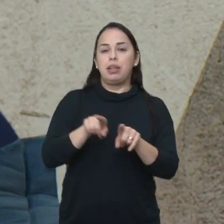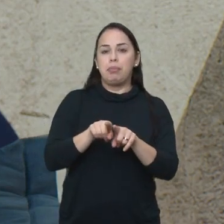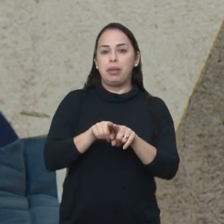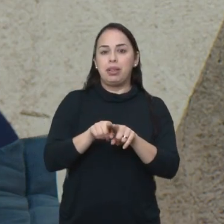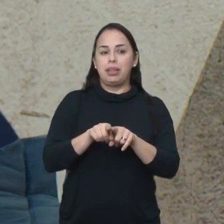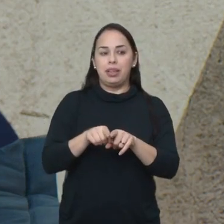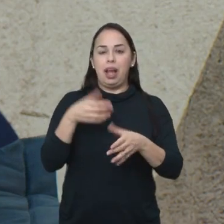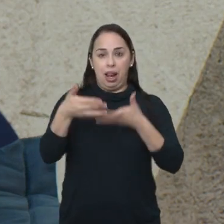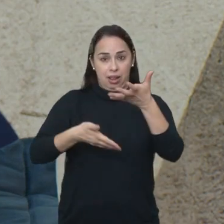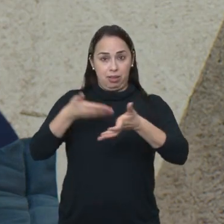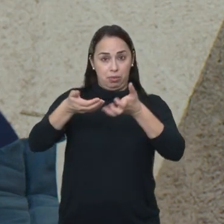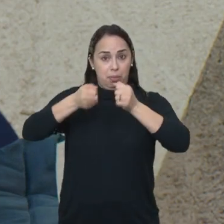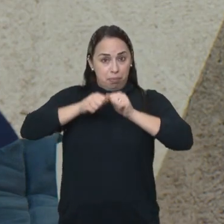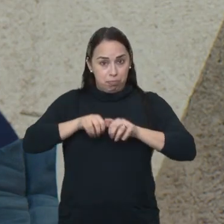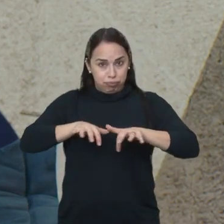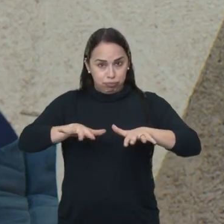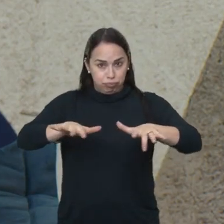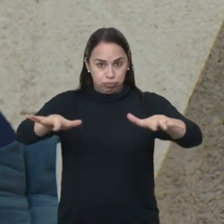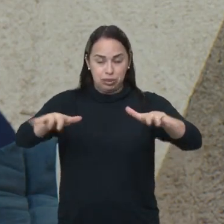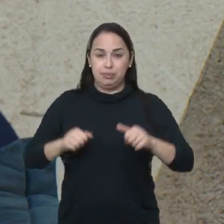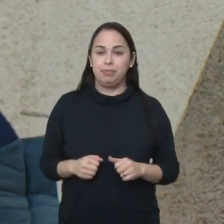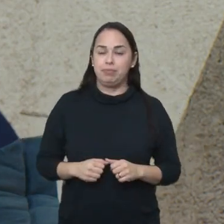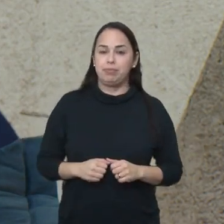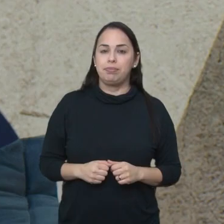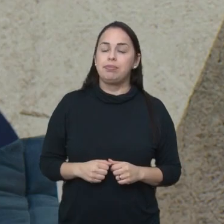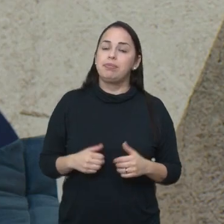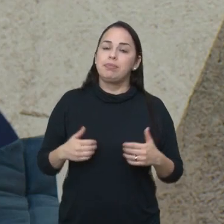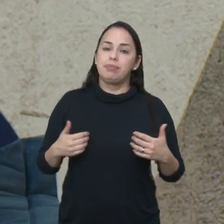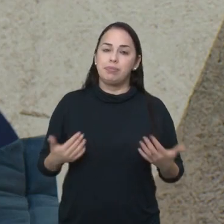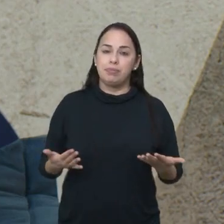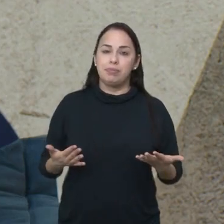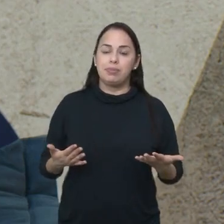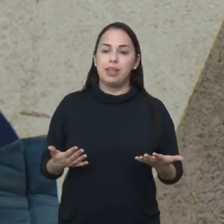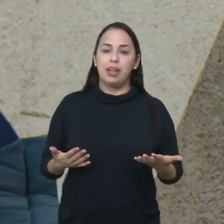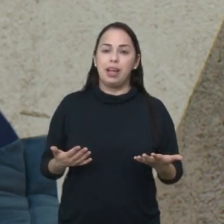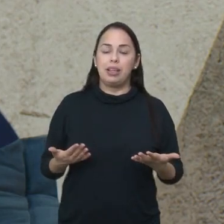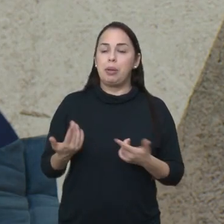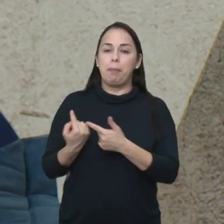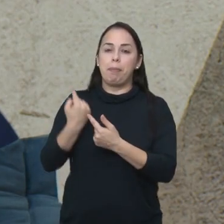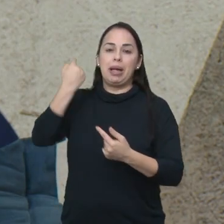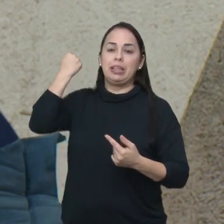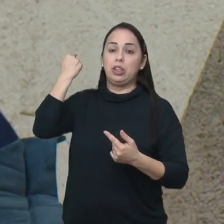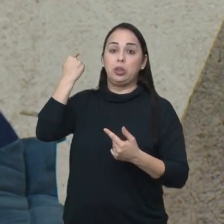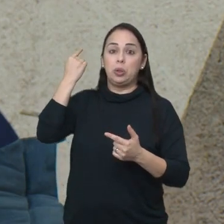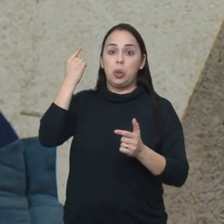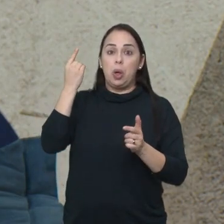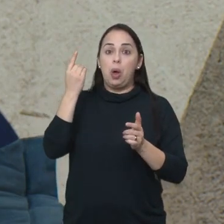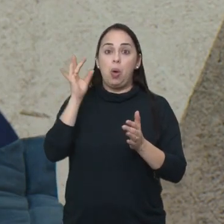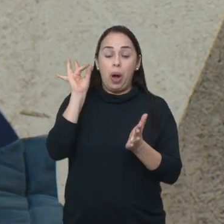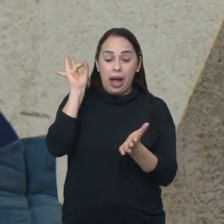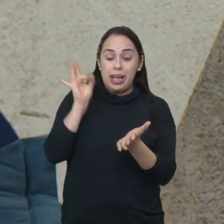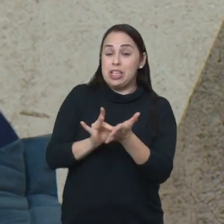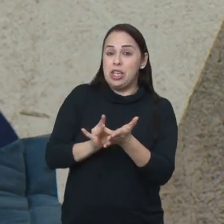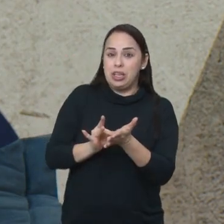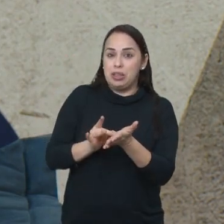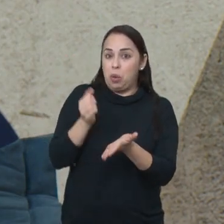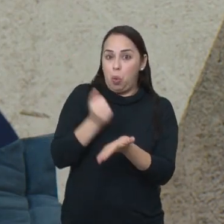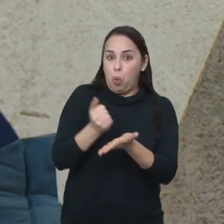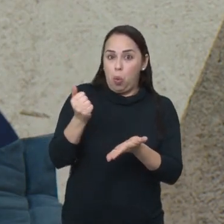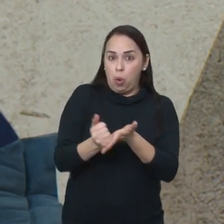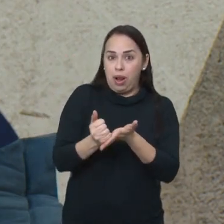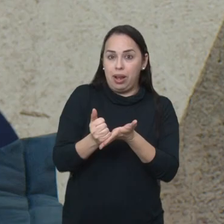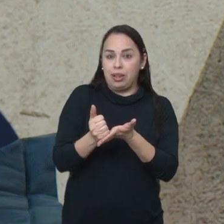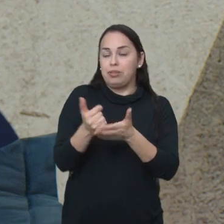sinais se consolidou e se foi difundida, né? Então, não se tinha um registro para